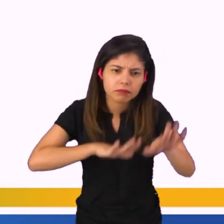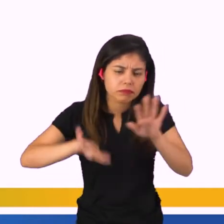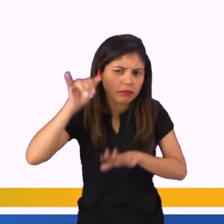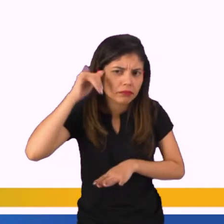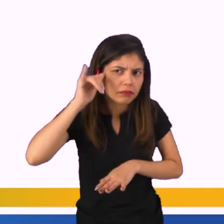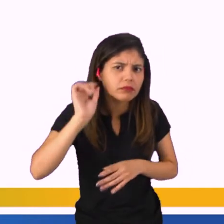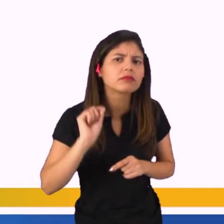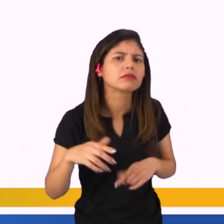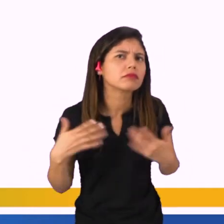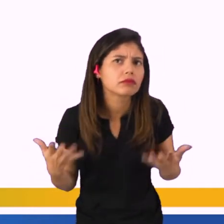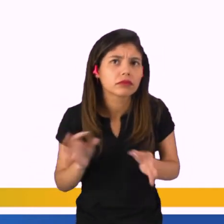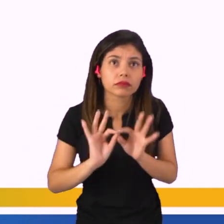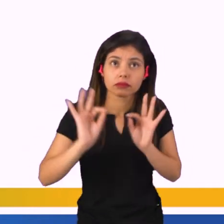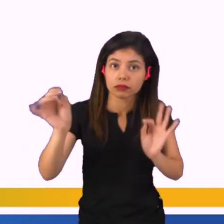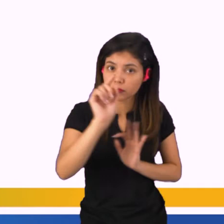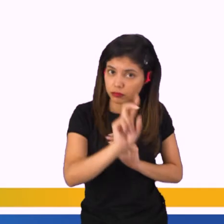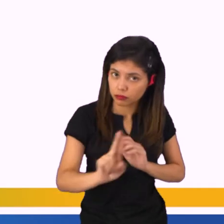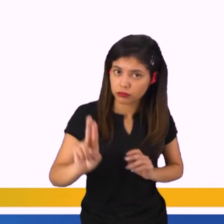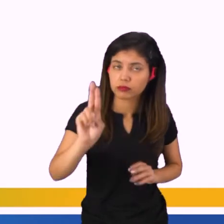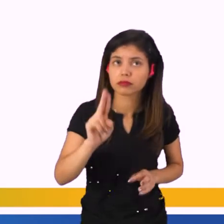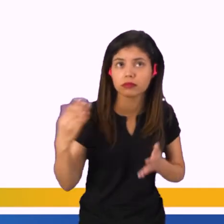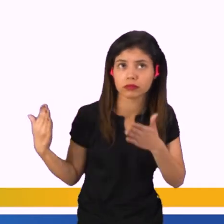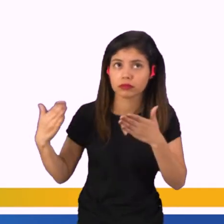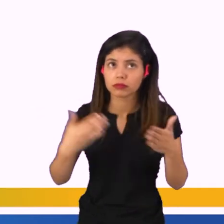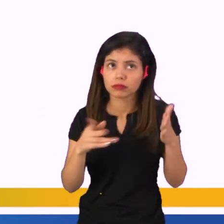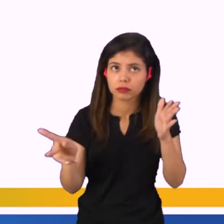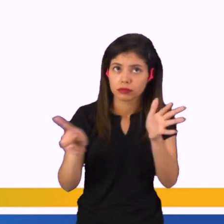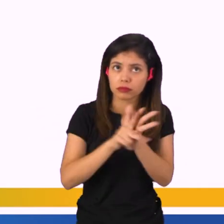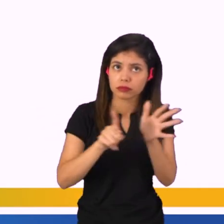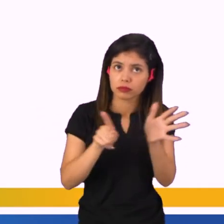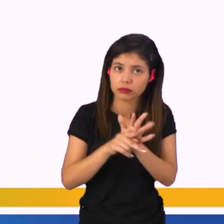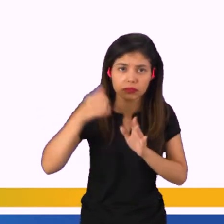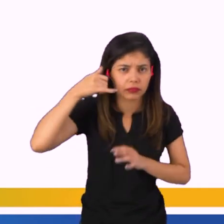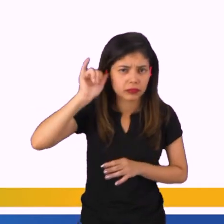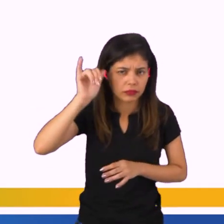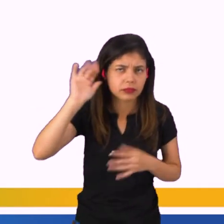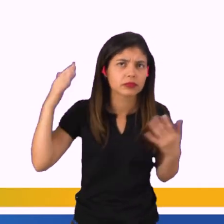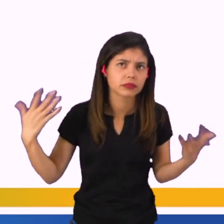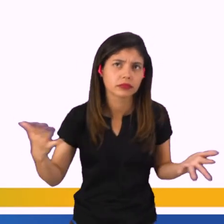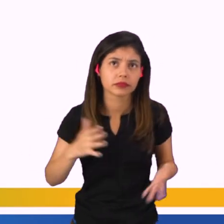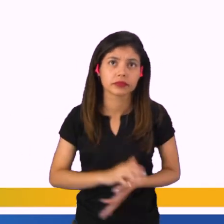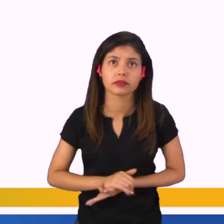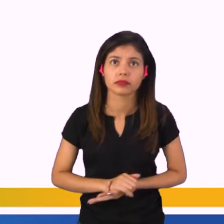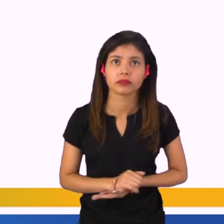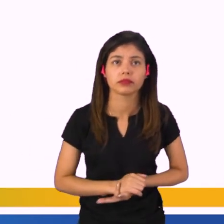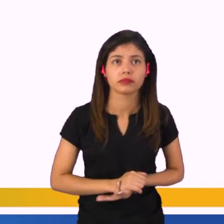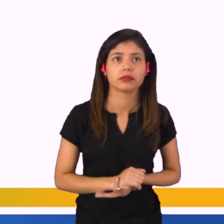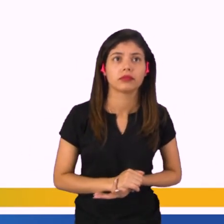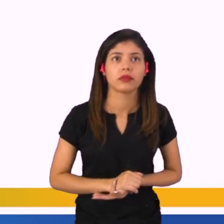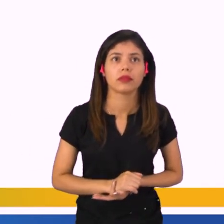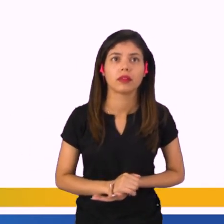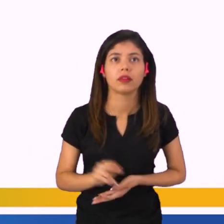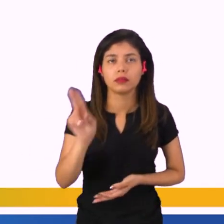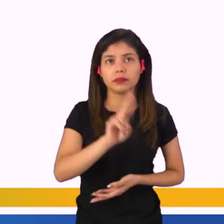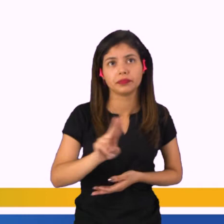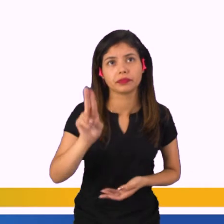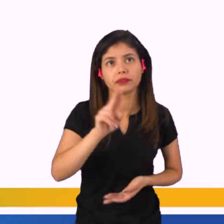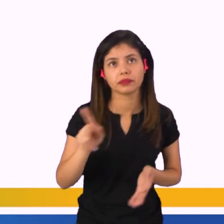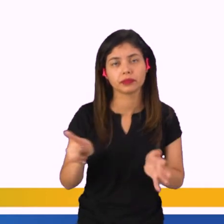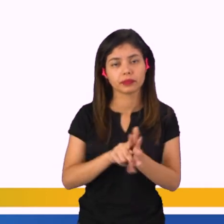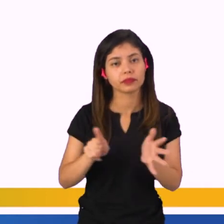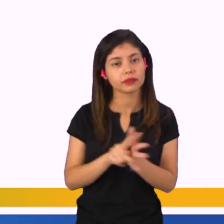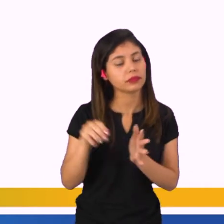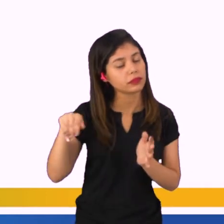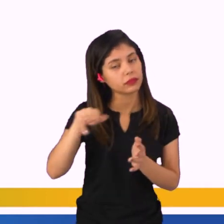arroba como uma unidade de medida usada aí para determinar a massa dos rebanhos bovinos? Então ela é utilizada aí no Brasil